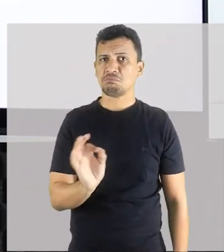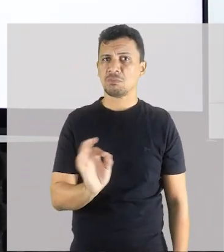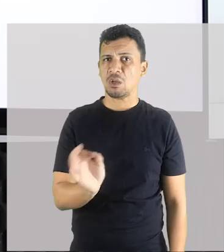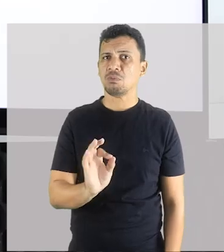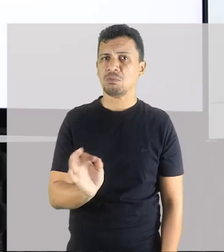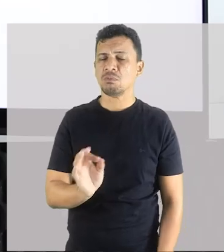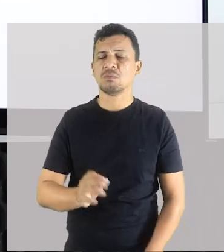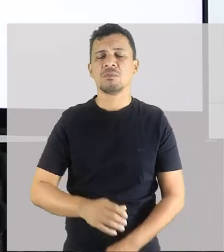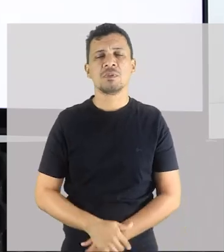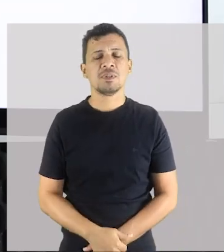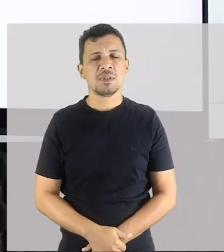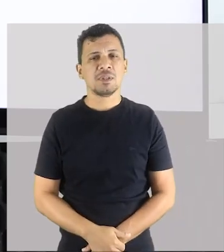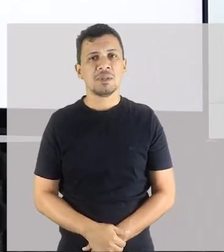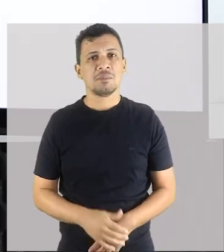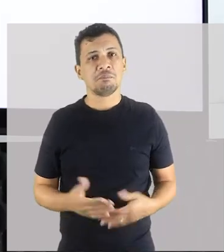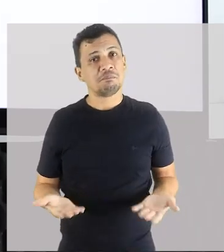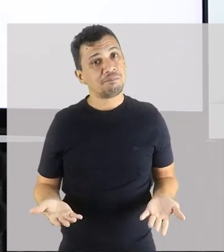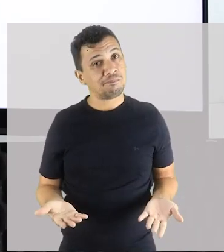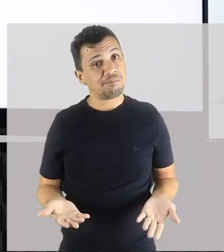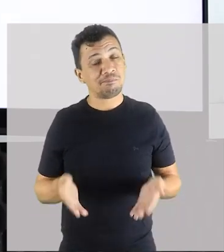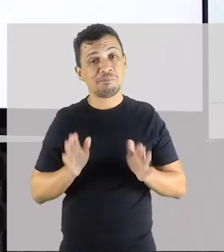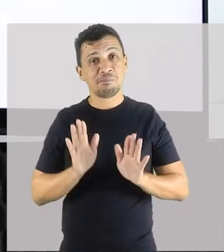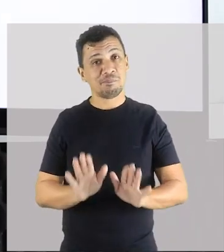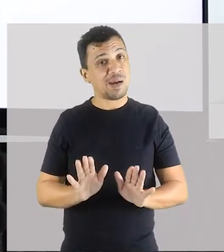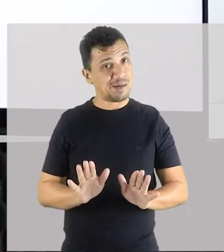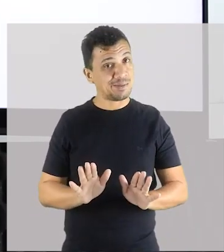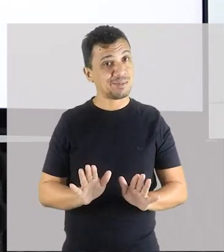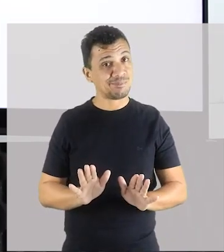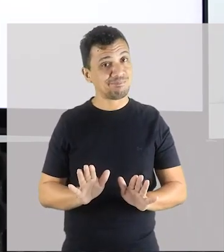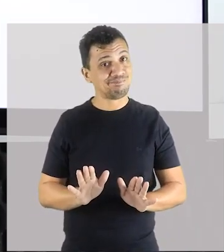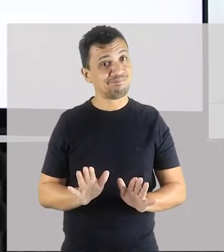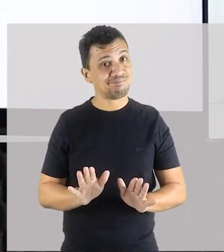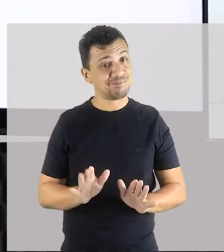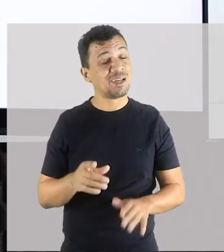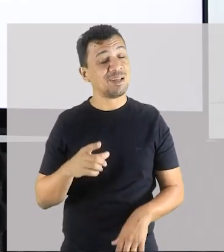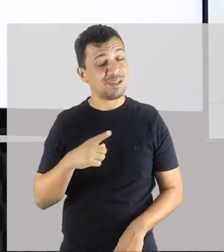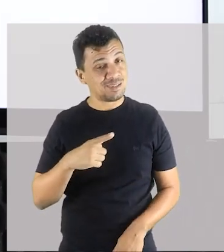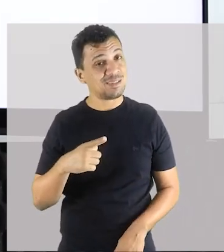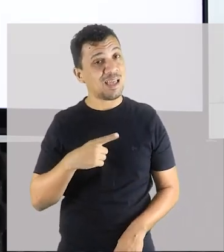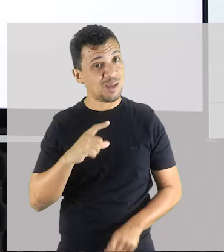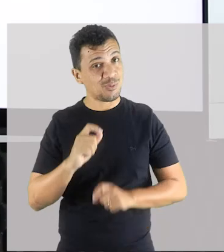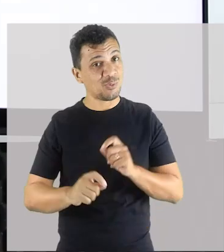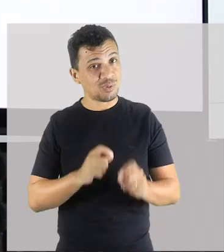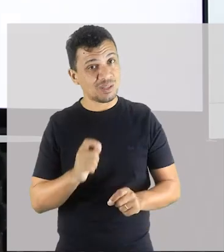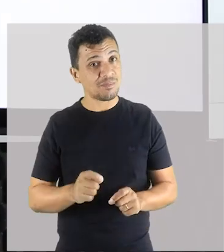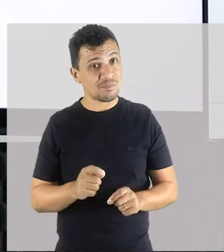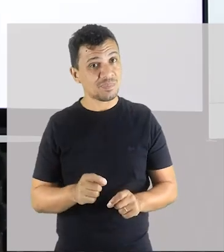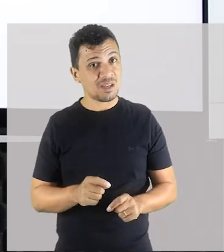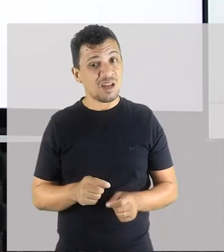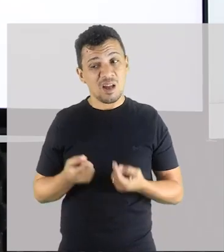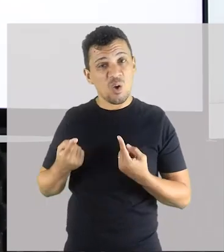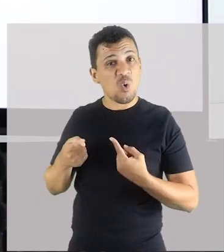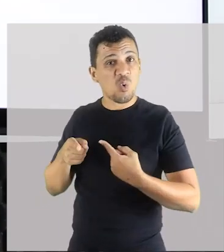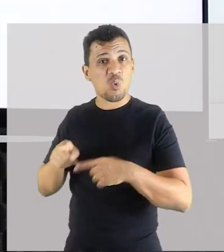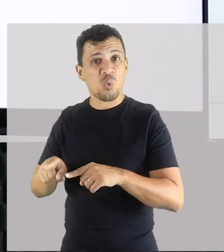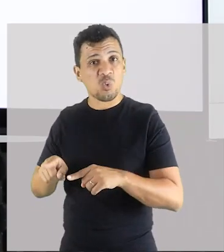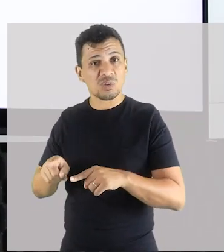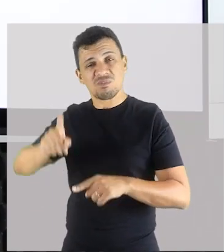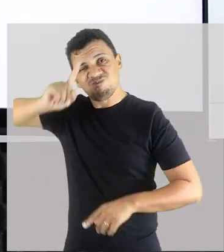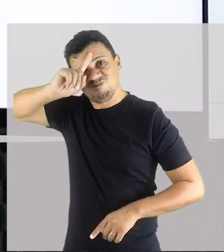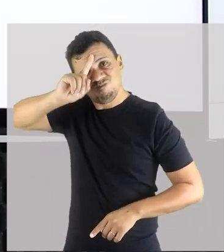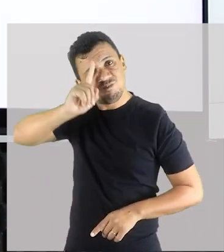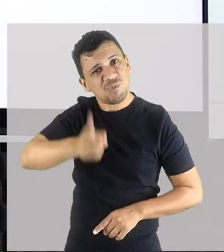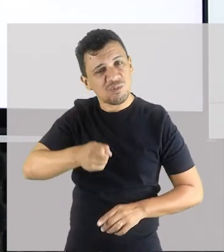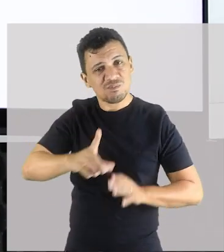inglesa participante. Só que isso, claro, não vai ficar por aí, né? Porque cada vez mais os colonos estão reagindo contra esses ditames